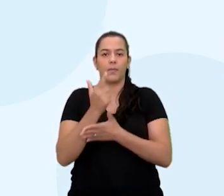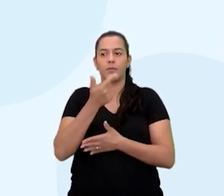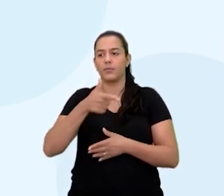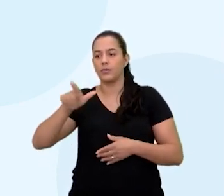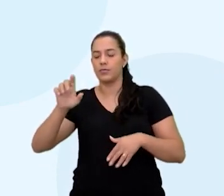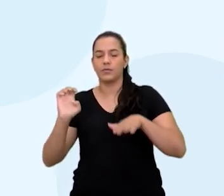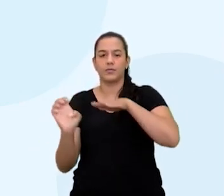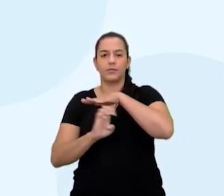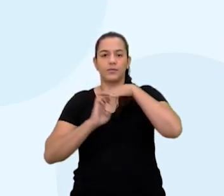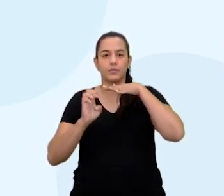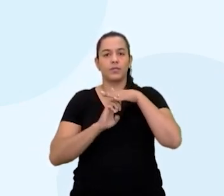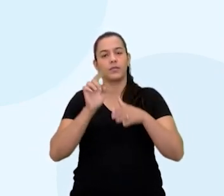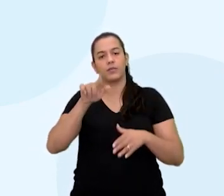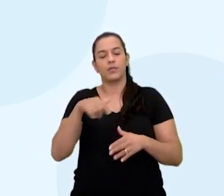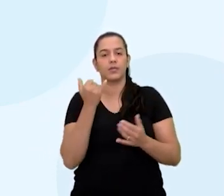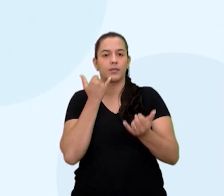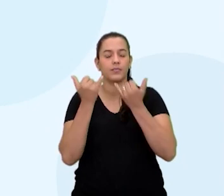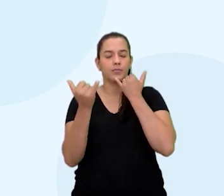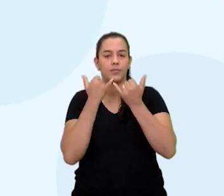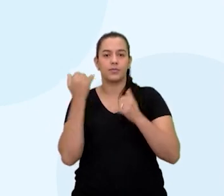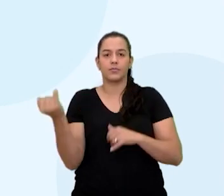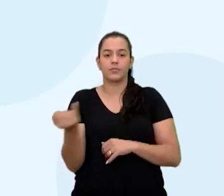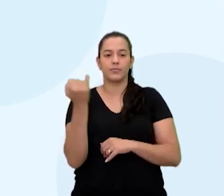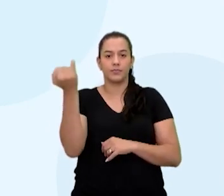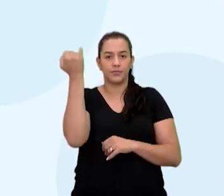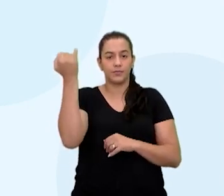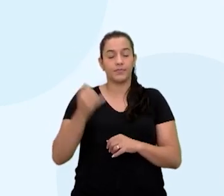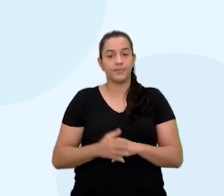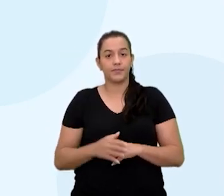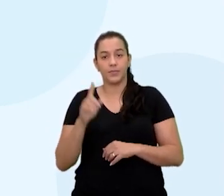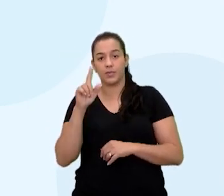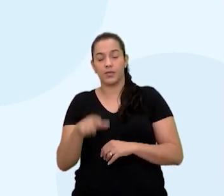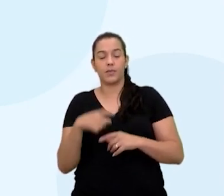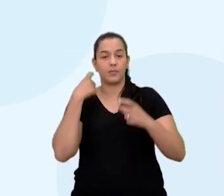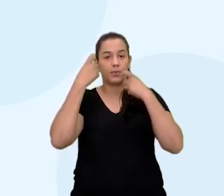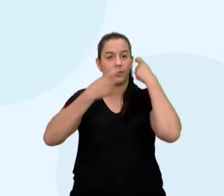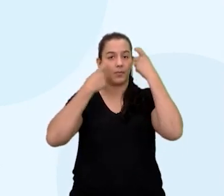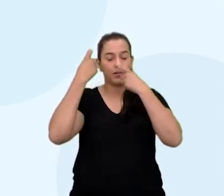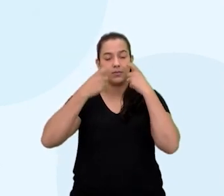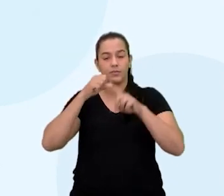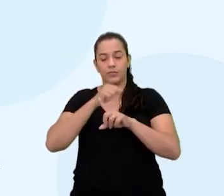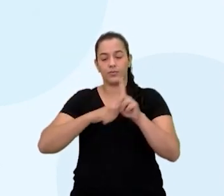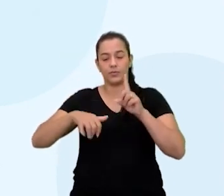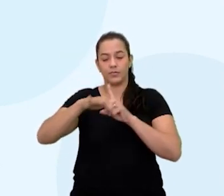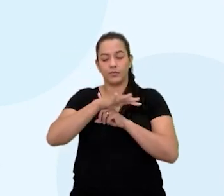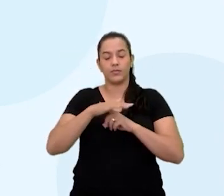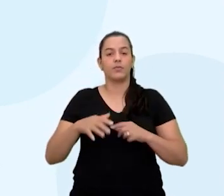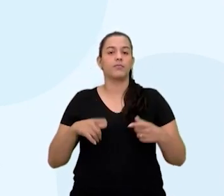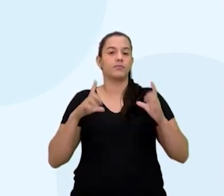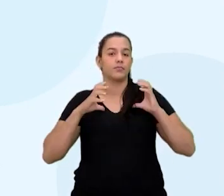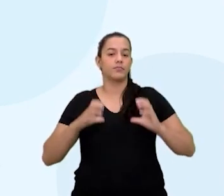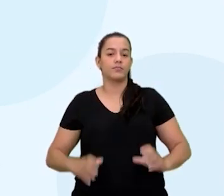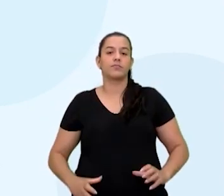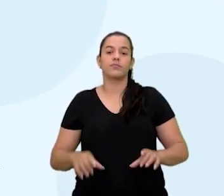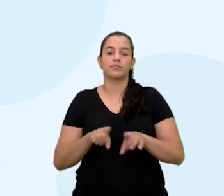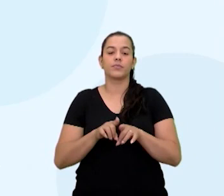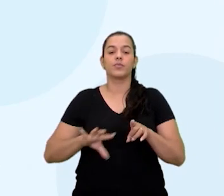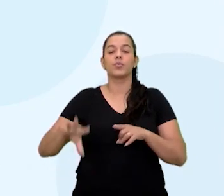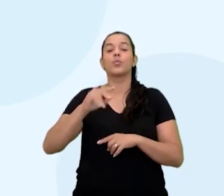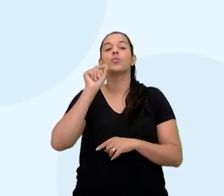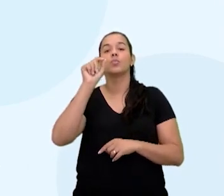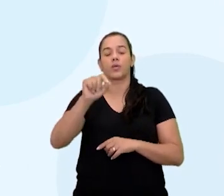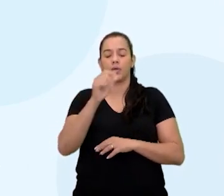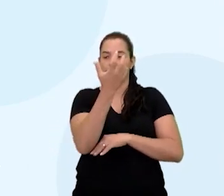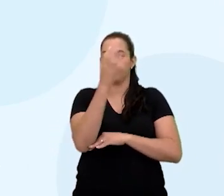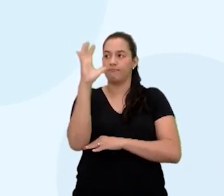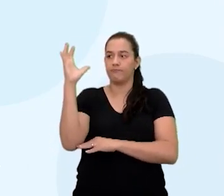as informações importantes. Mas aqui a gente percebe uma preocupação com o social, com a cidadania. Meio ambiente.